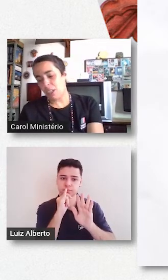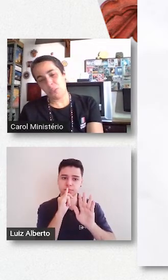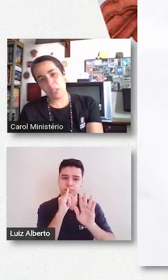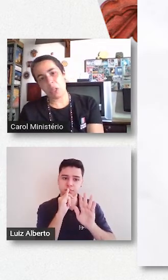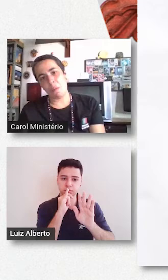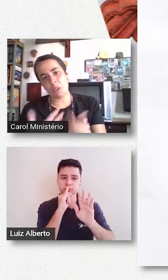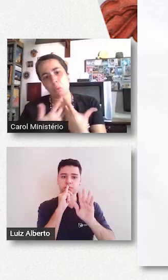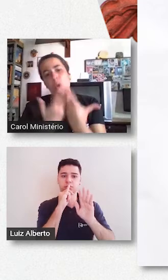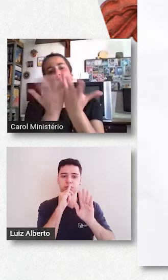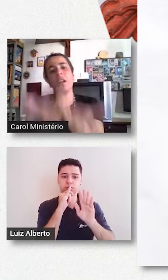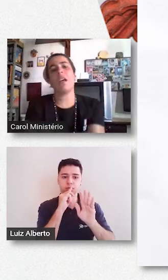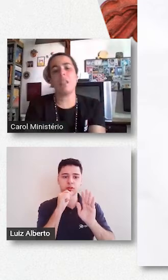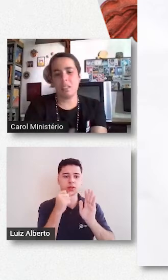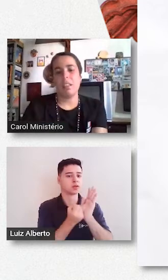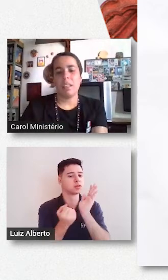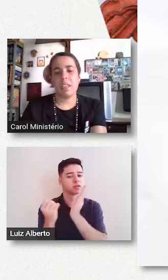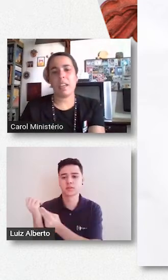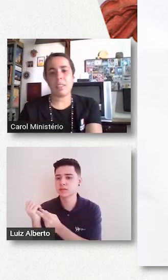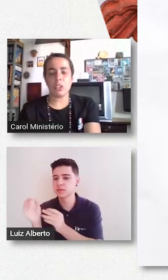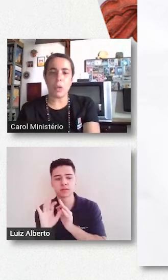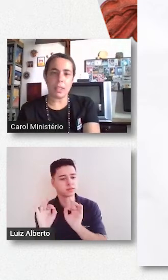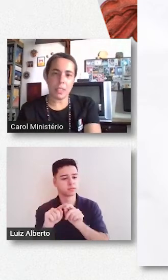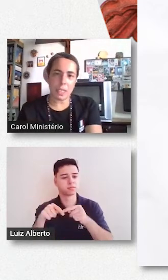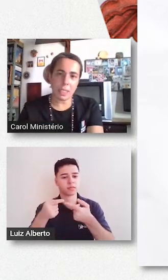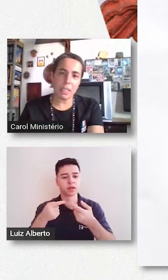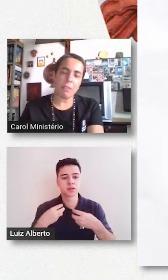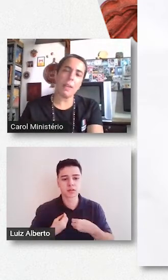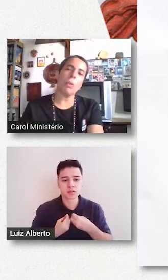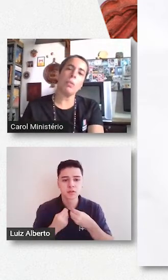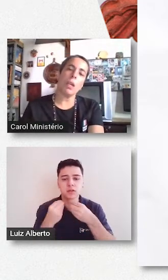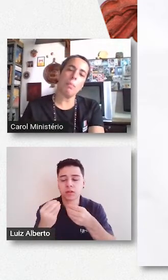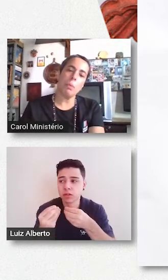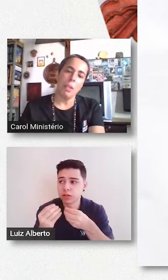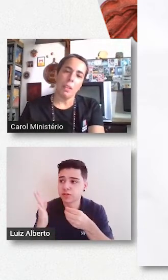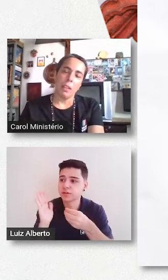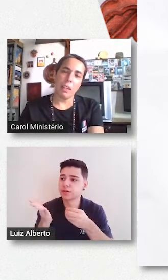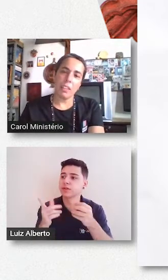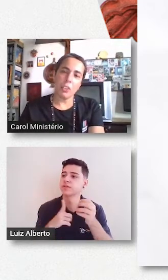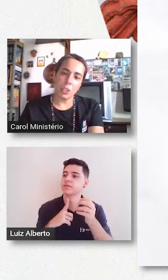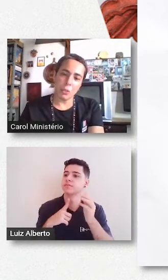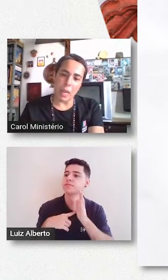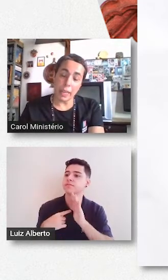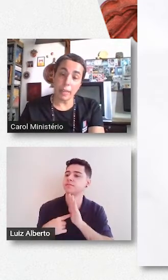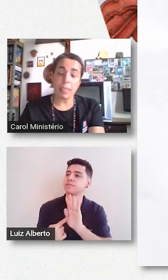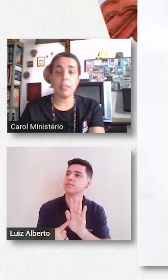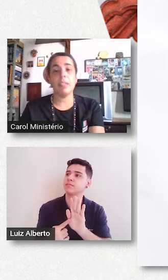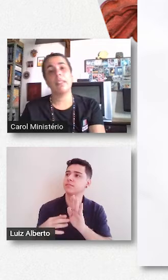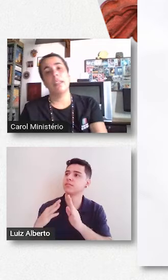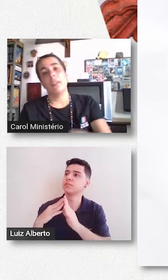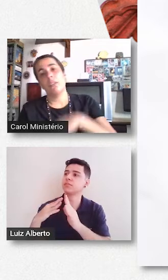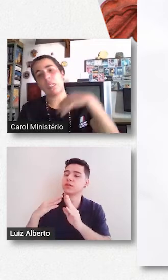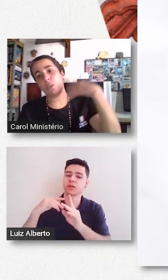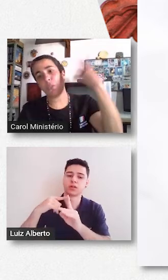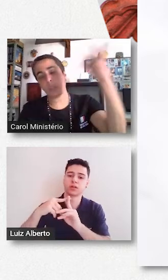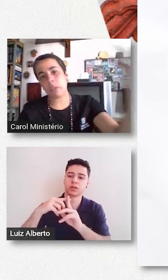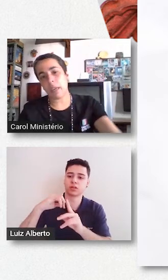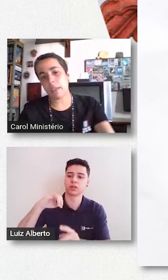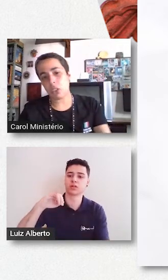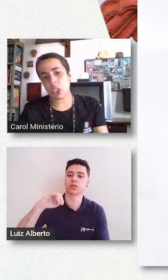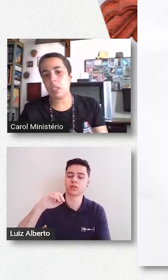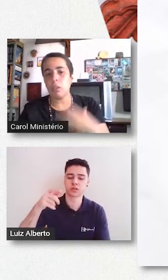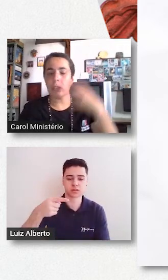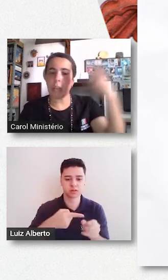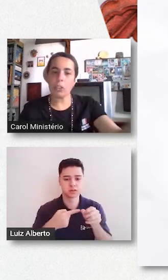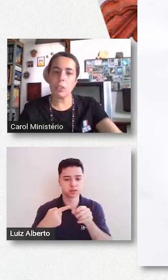um sacrifício, não, mas uma oferenda, né, que São Joaquim teria levado ao templo de Jerusalém. Seria um sacrifício